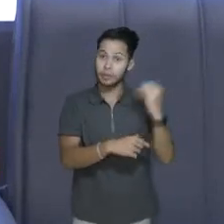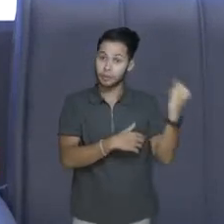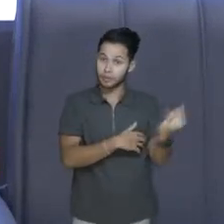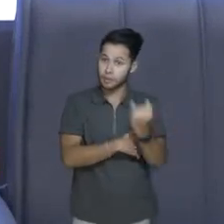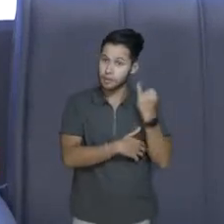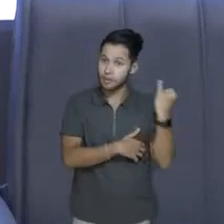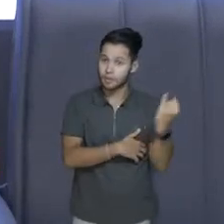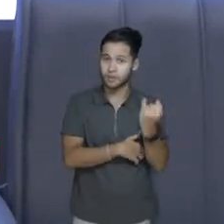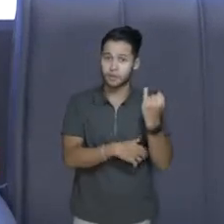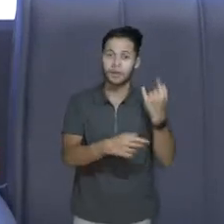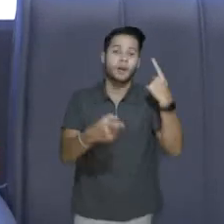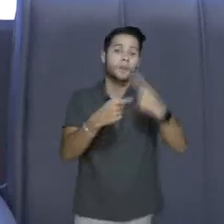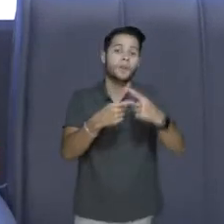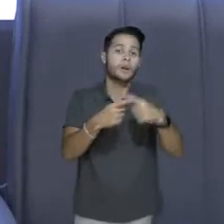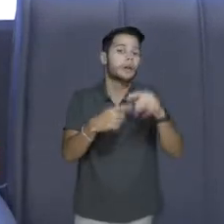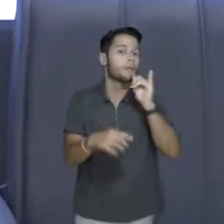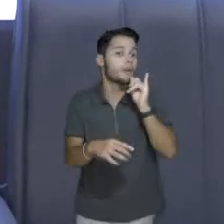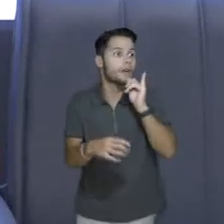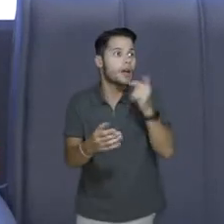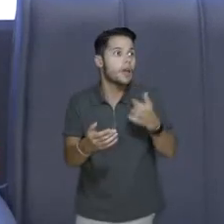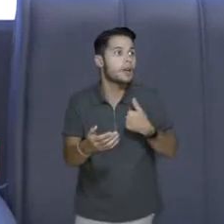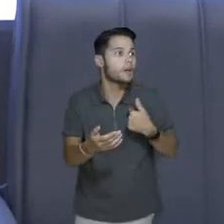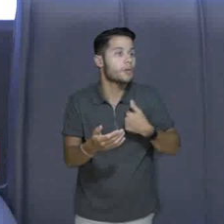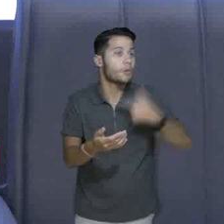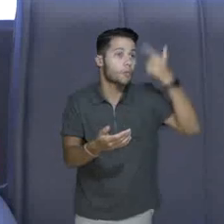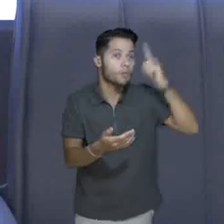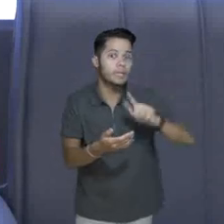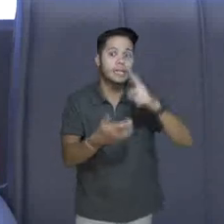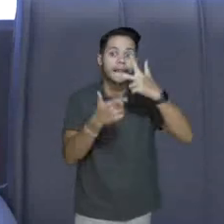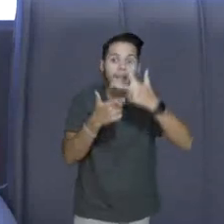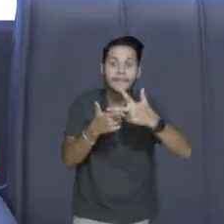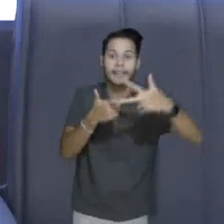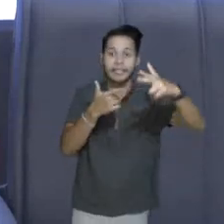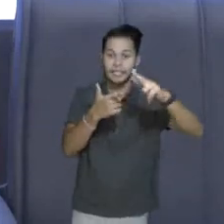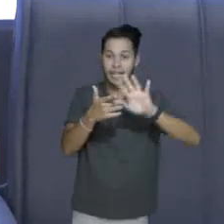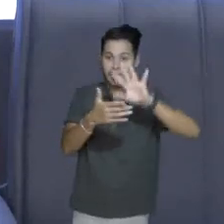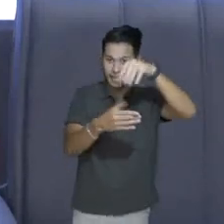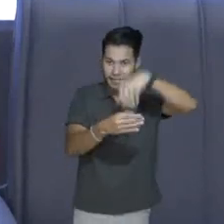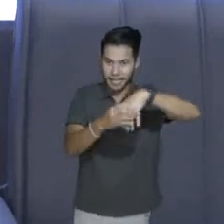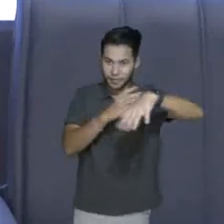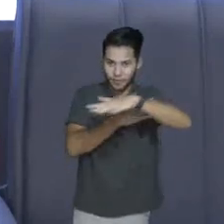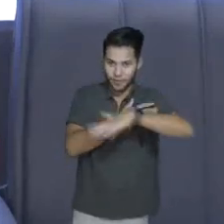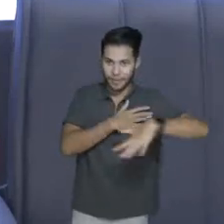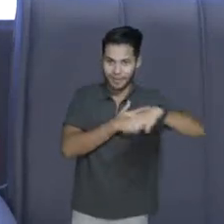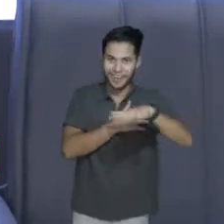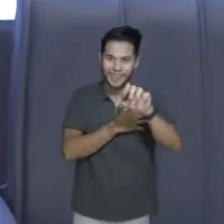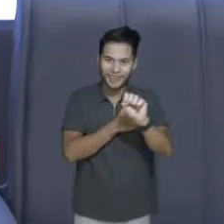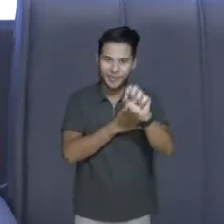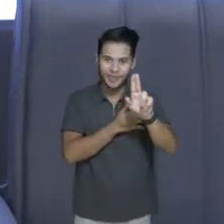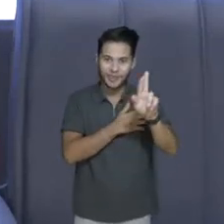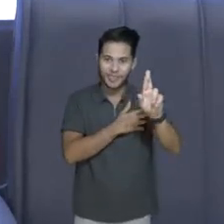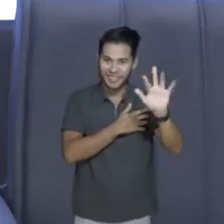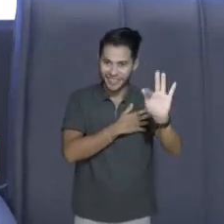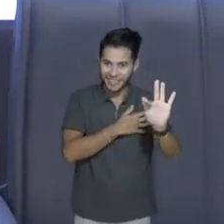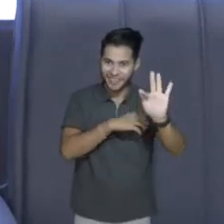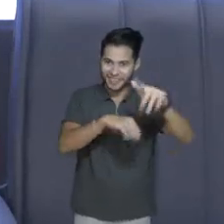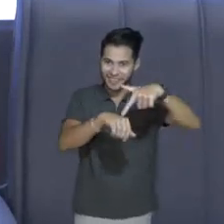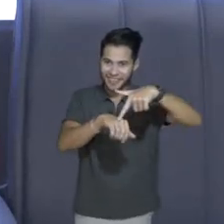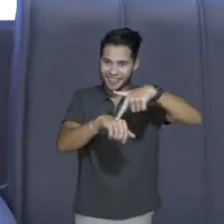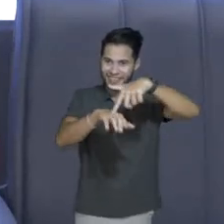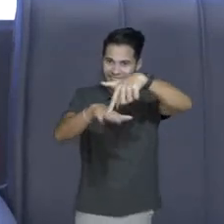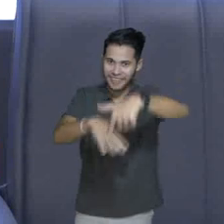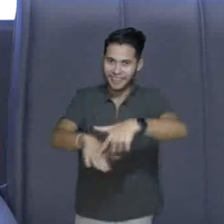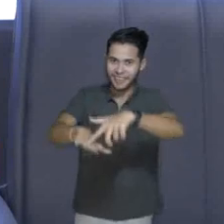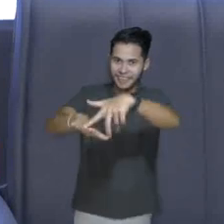porque não bastava só ganhar dentro do surf o surf tinha que ganhar na sociedade tinha que ganhar espaço reconhecimento